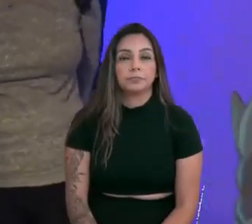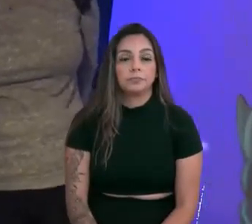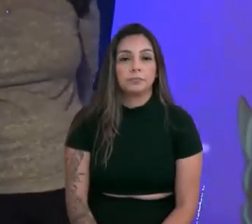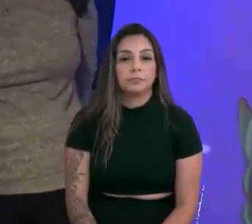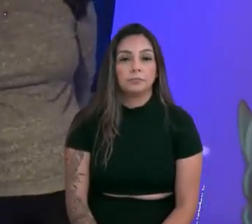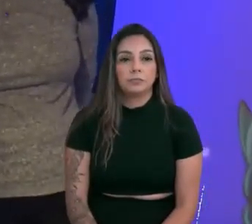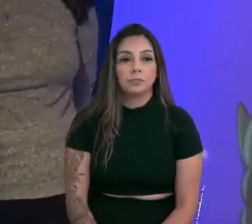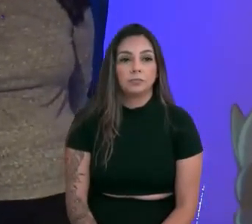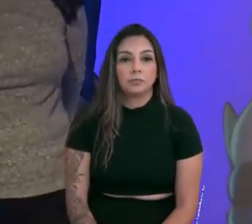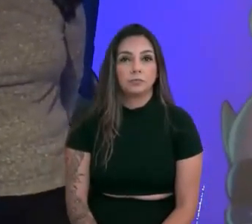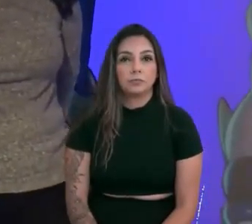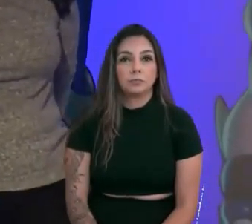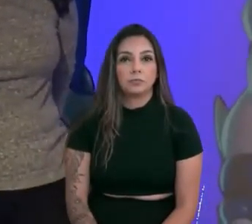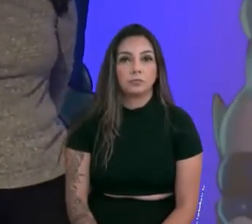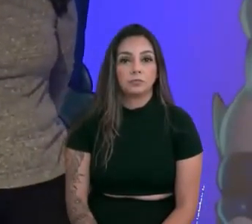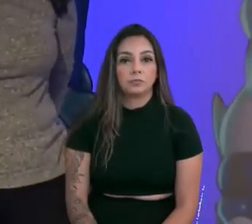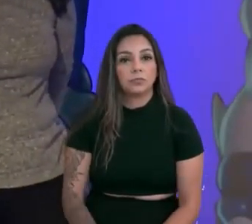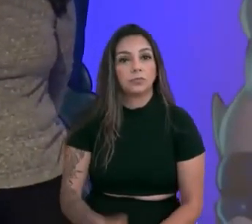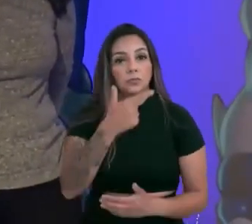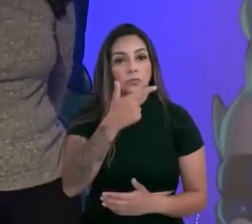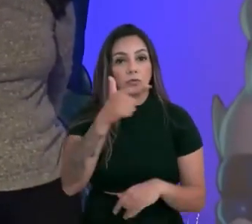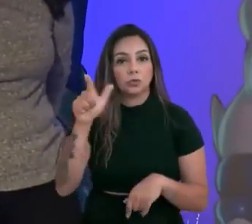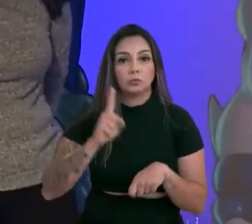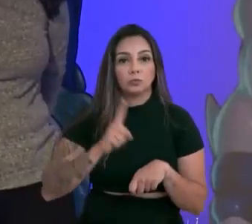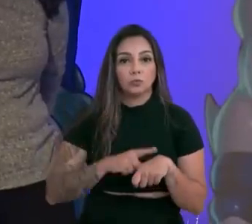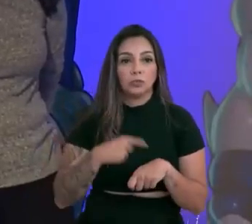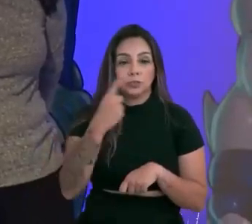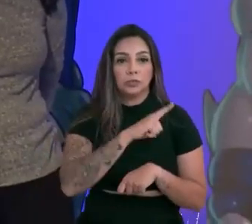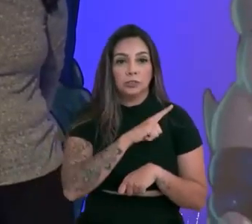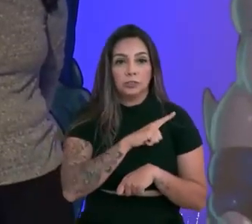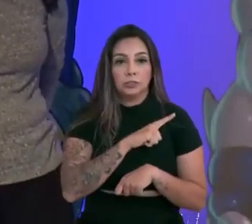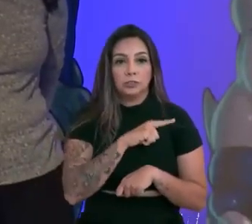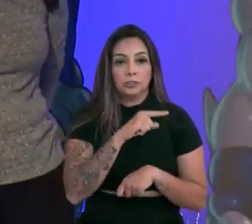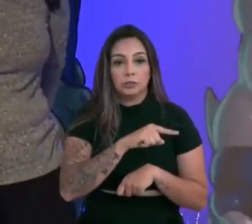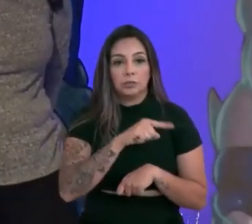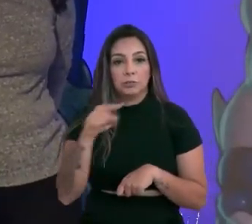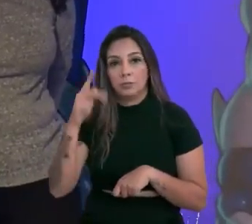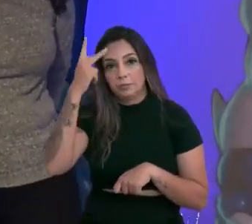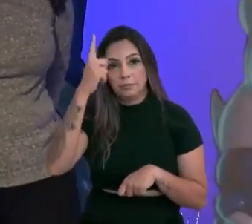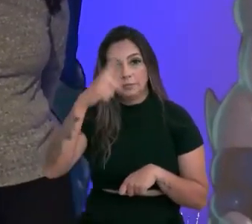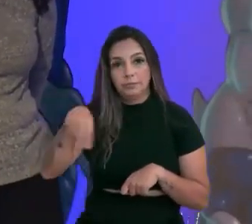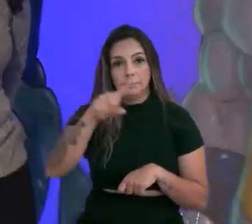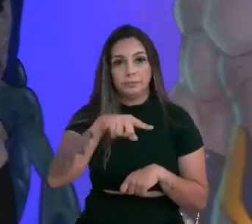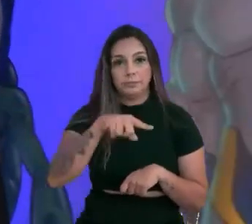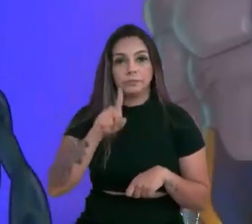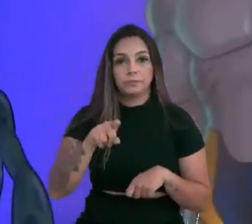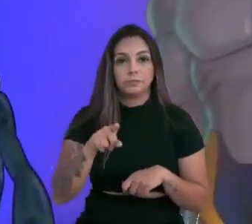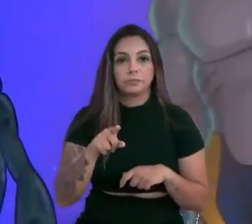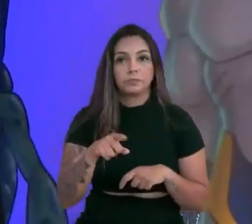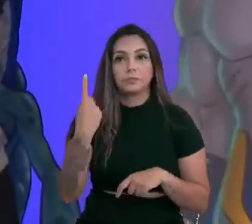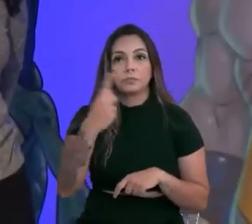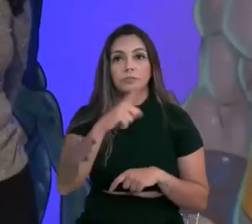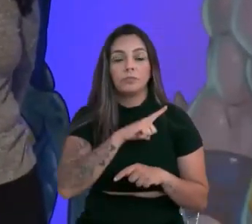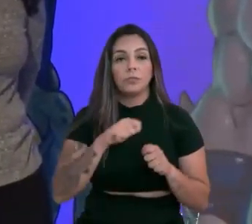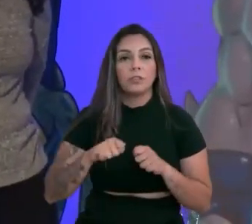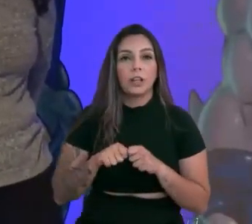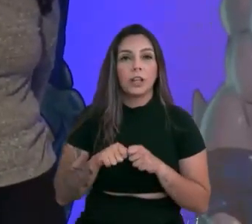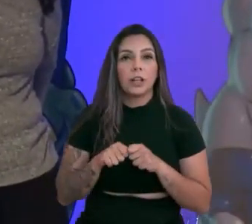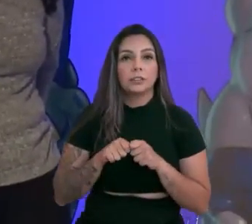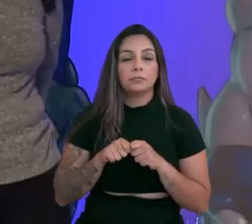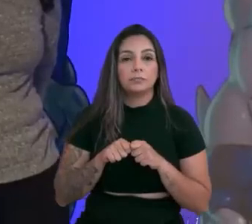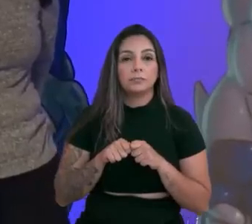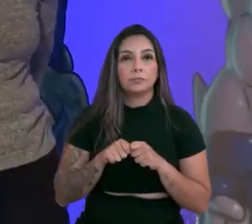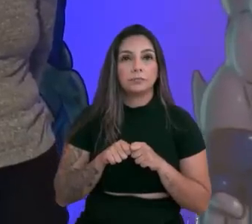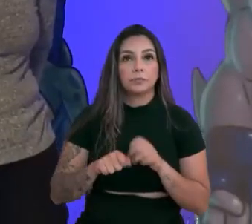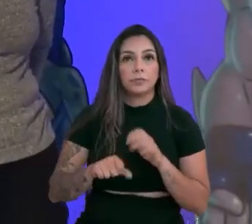E daí, outro momento que a gente tem que estar passando para vocês, que é, o que nós temos que fazer mesmo? Que foi a